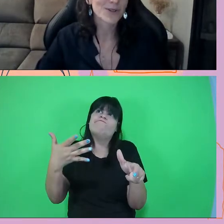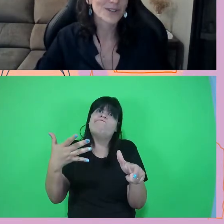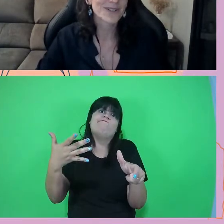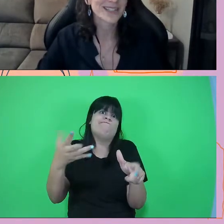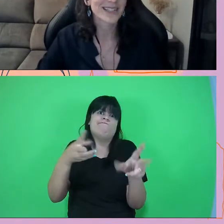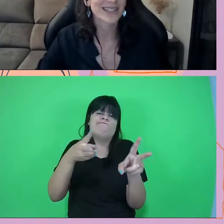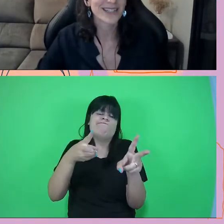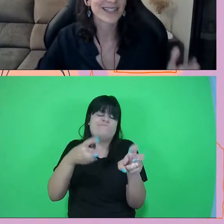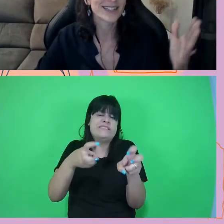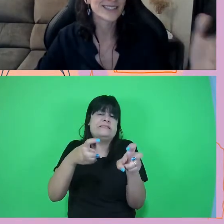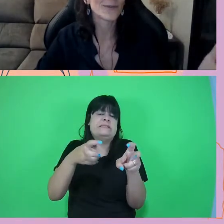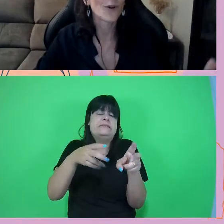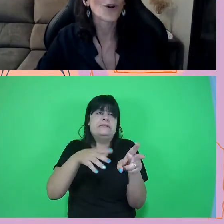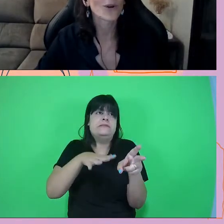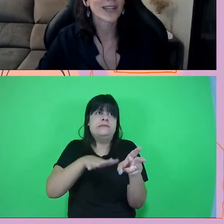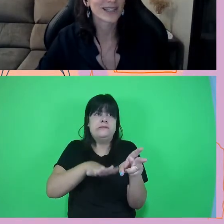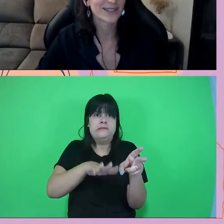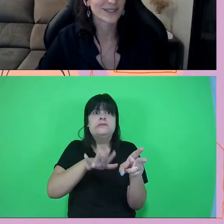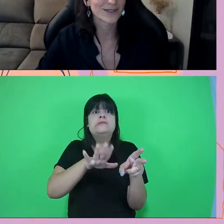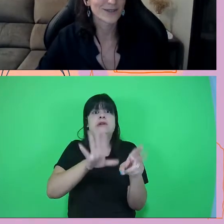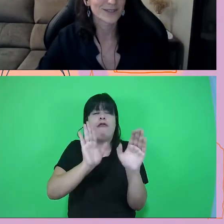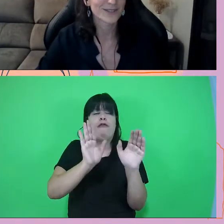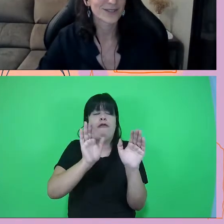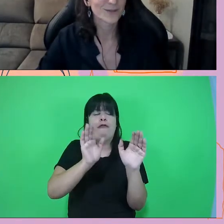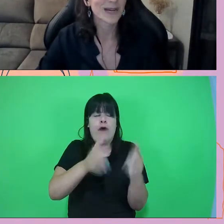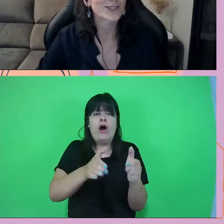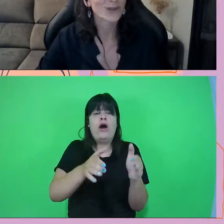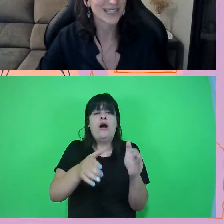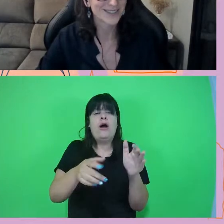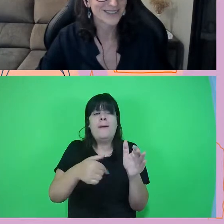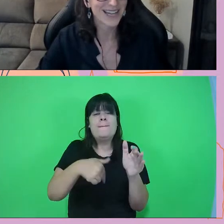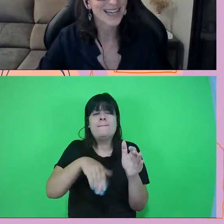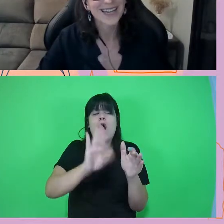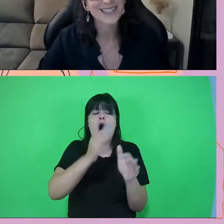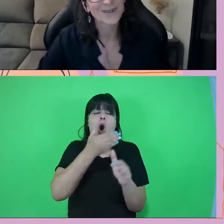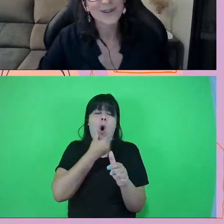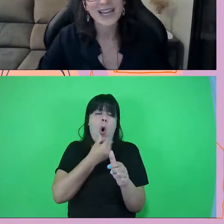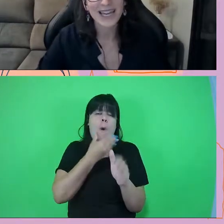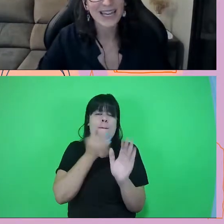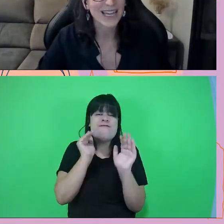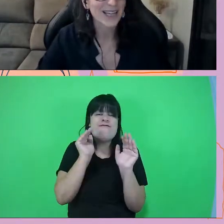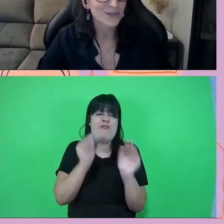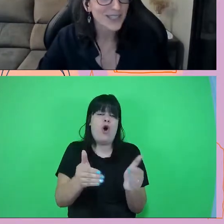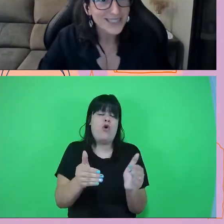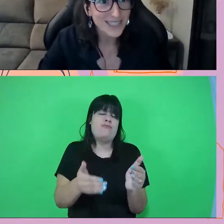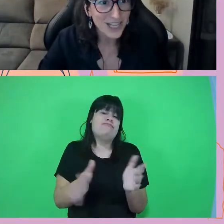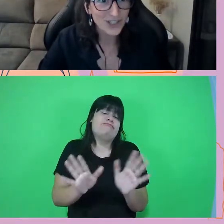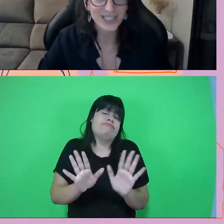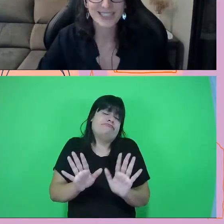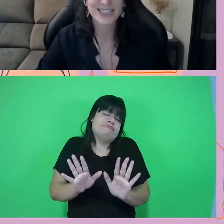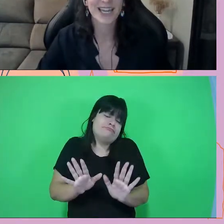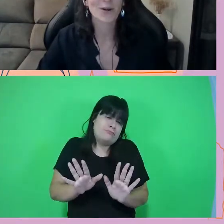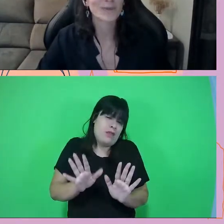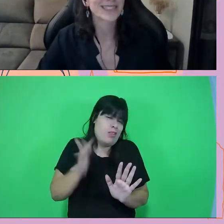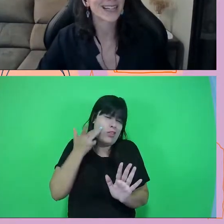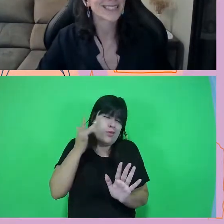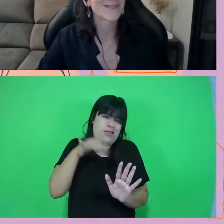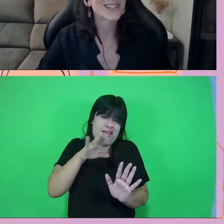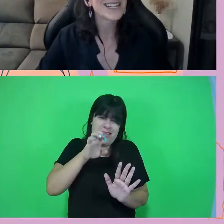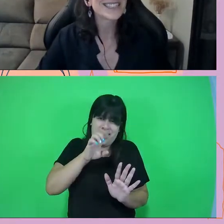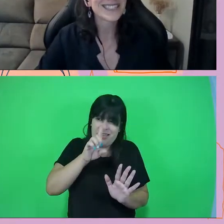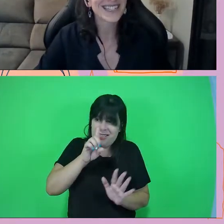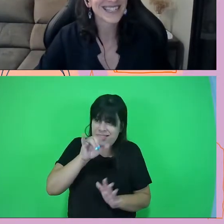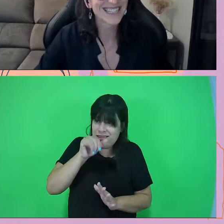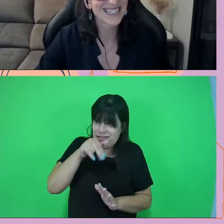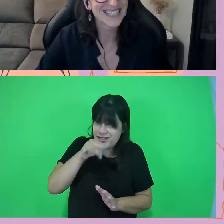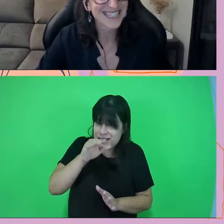percebe, né, muito esse foco aí no masculino, né. Então, não sei se Ednancy quer começar